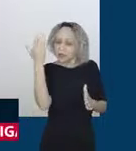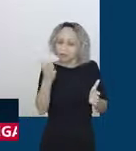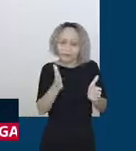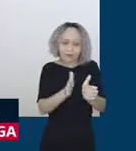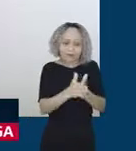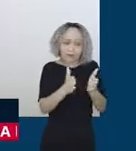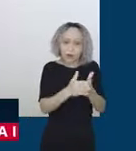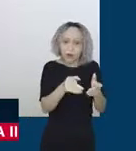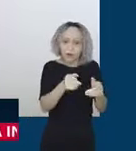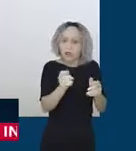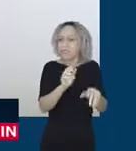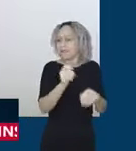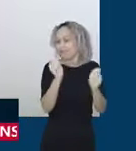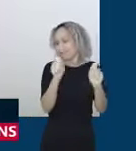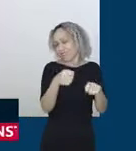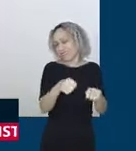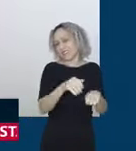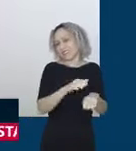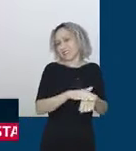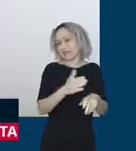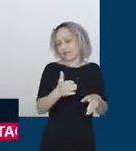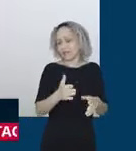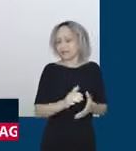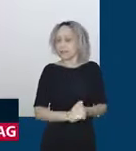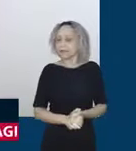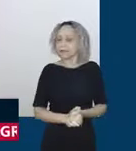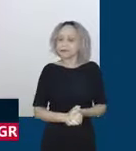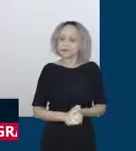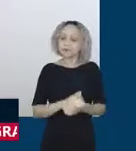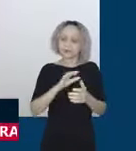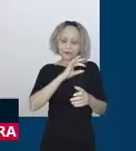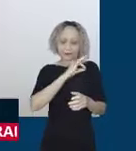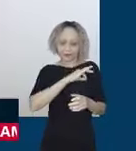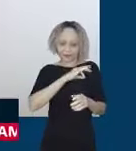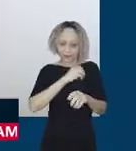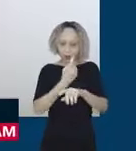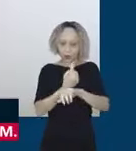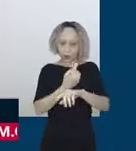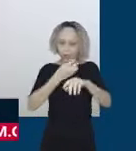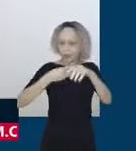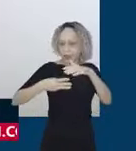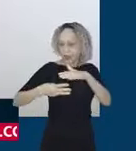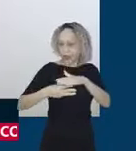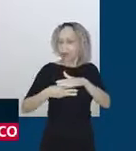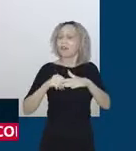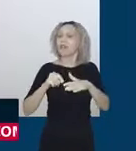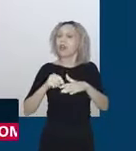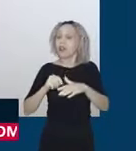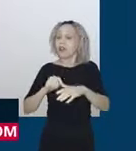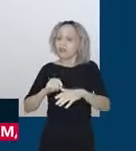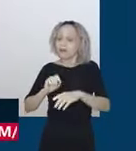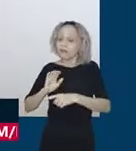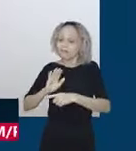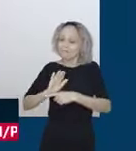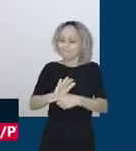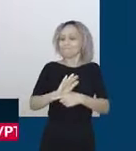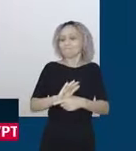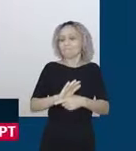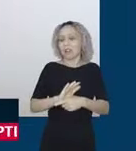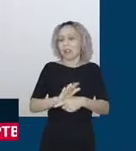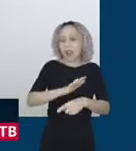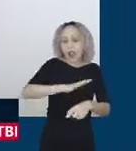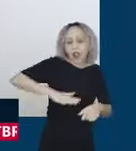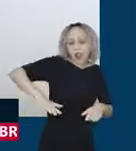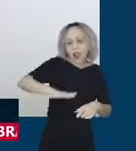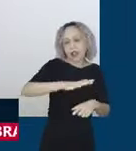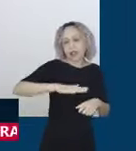do 13º, isso vai impulsionar o mercado interno, principalmente o comércio, e quem é